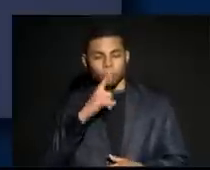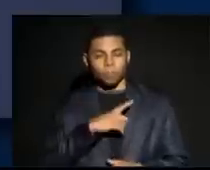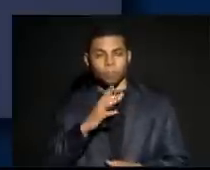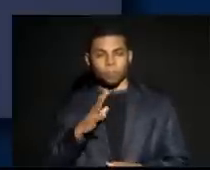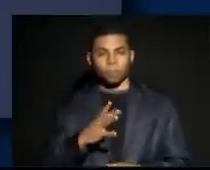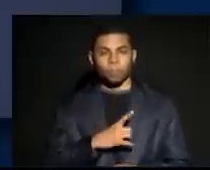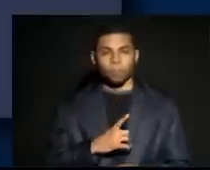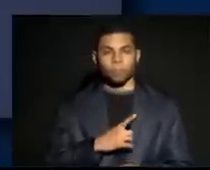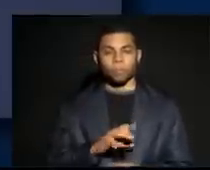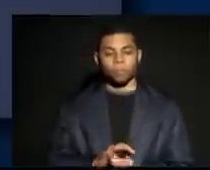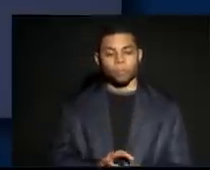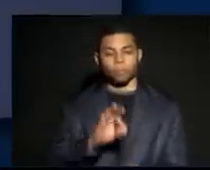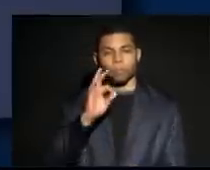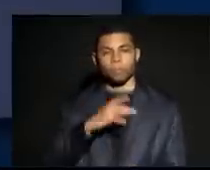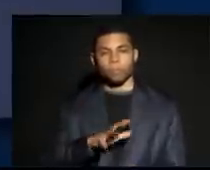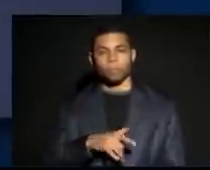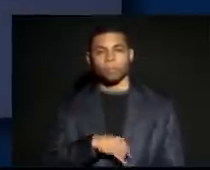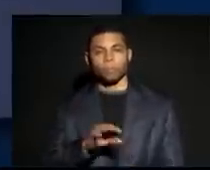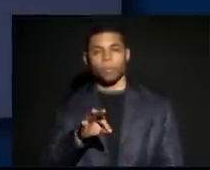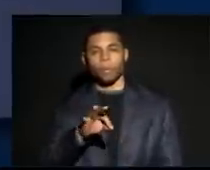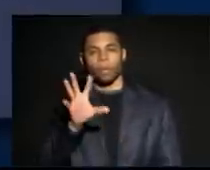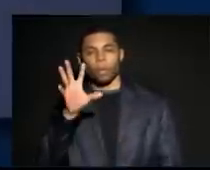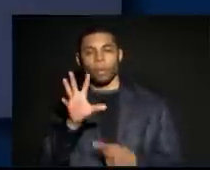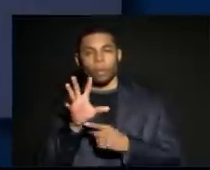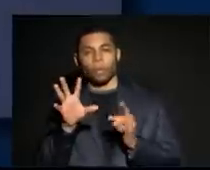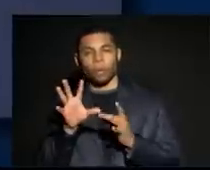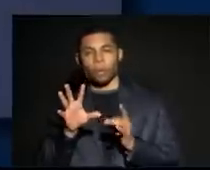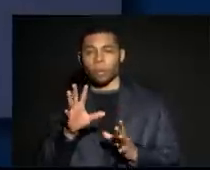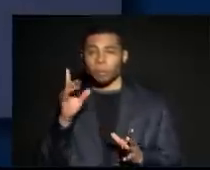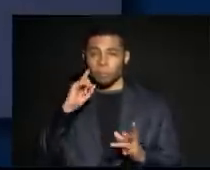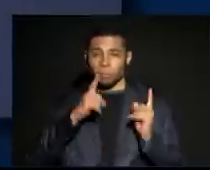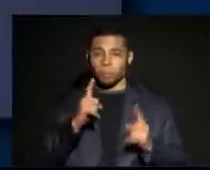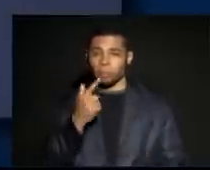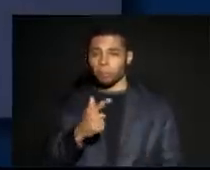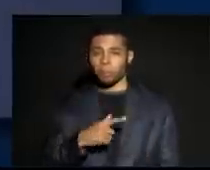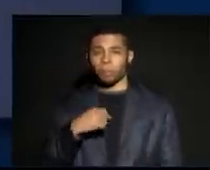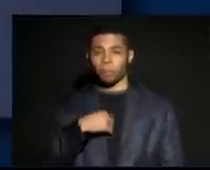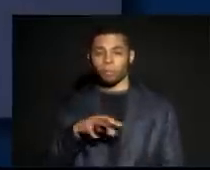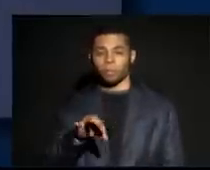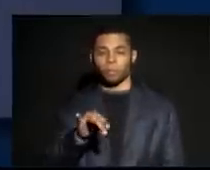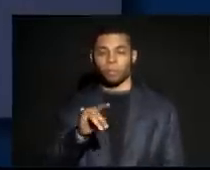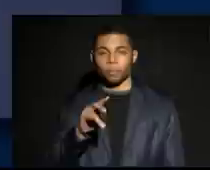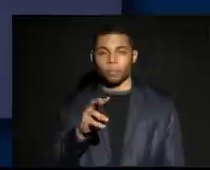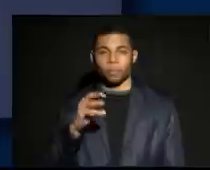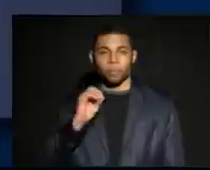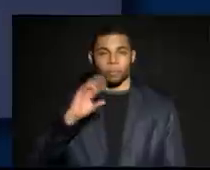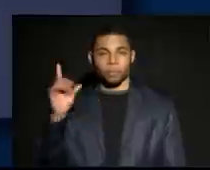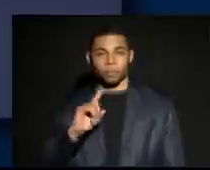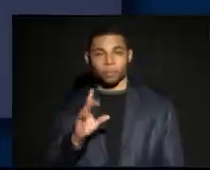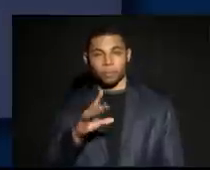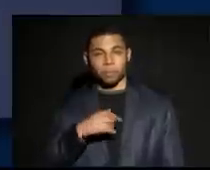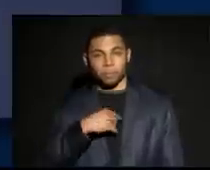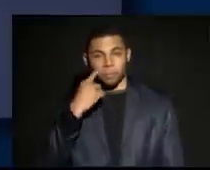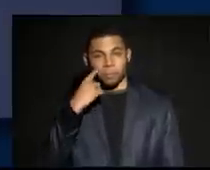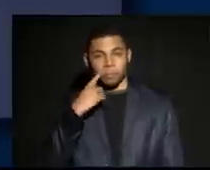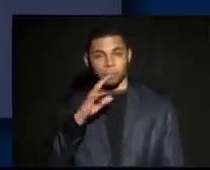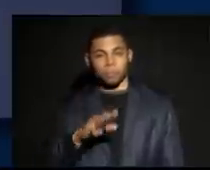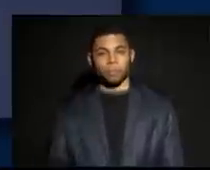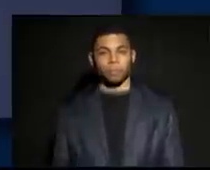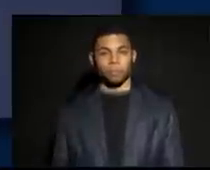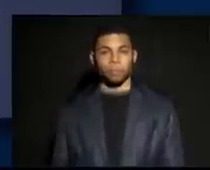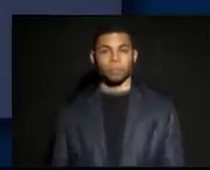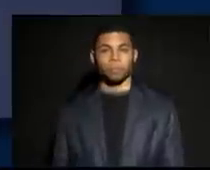risco tem está com alguma estabilidade institucional faz economia de um são tão consolidadas assim mas o